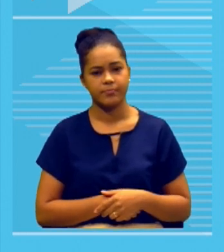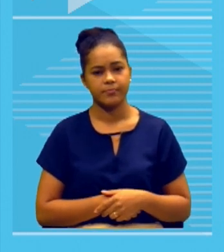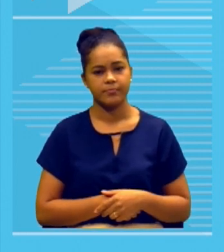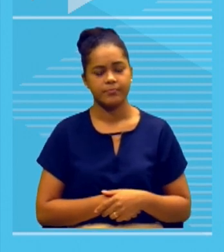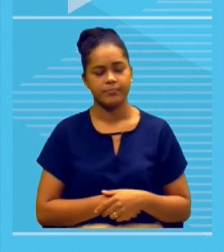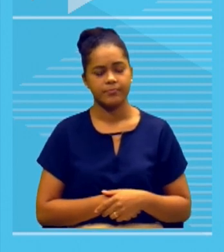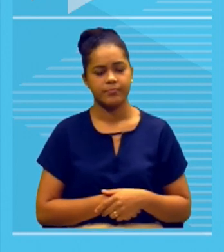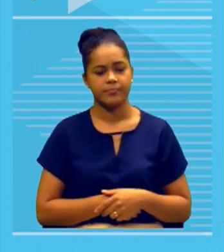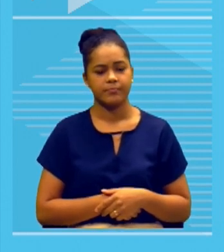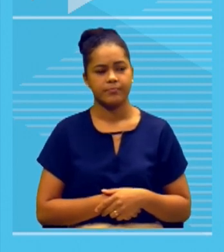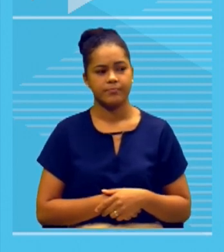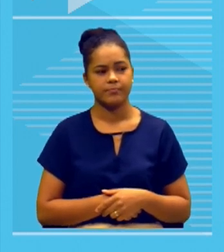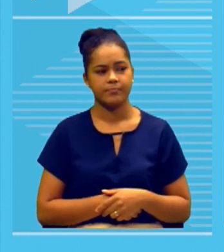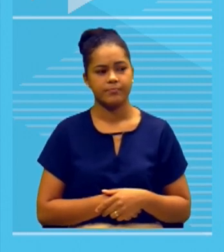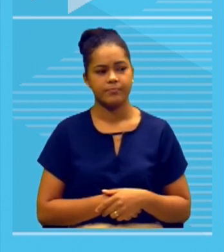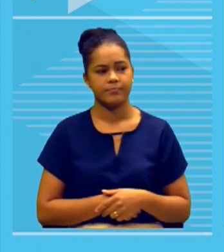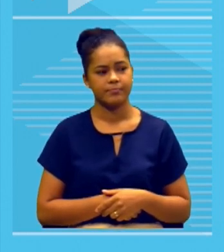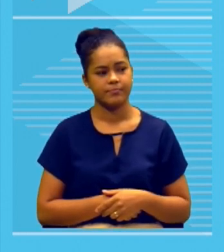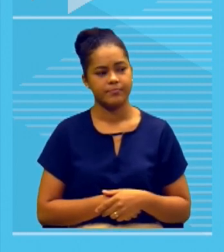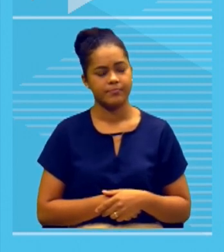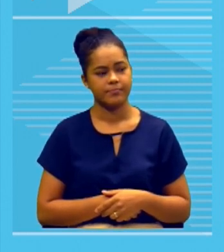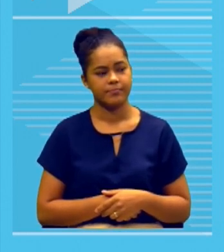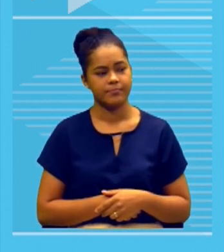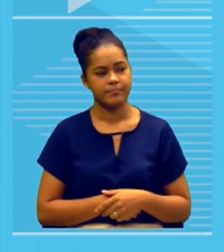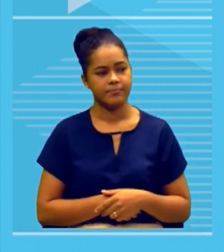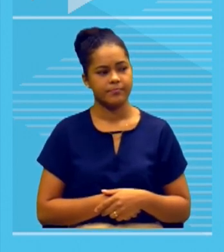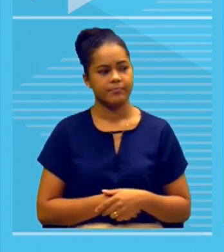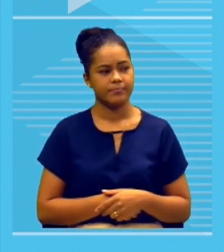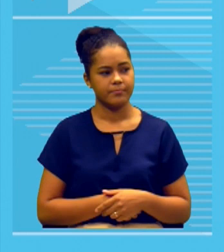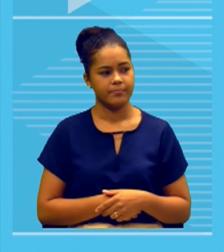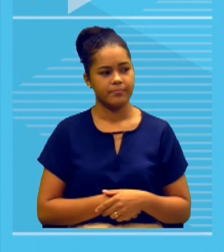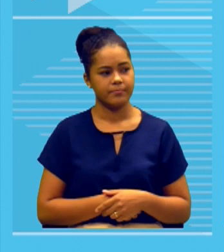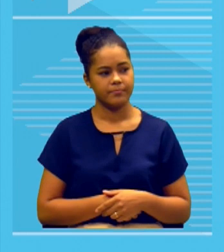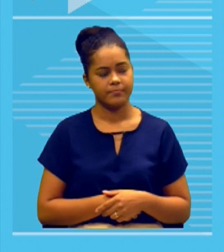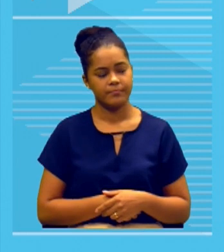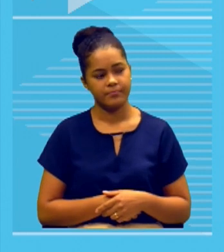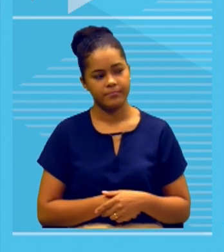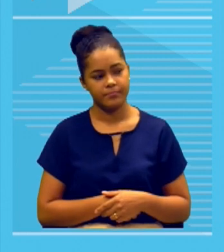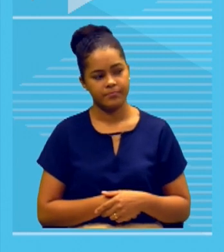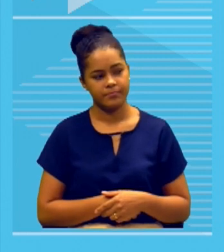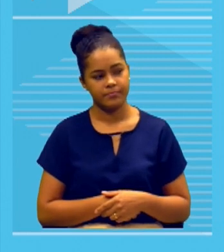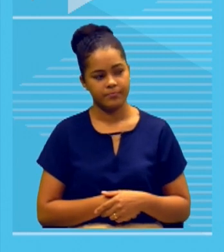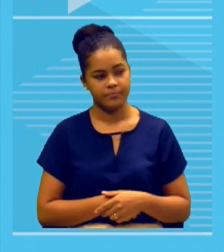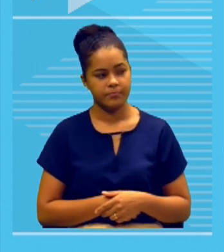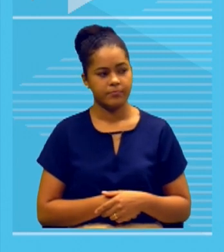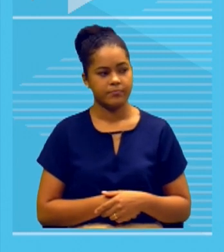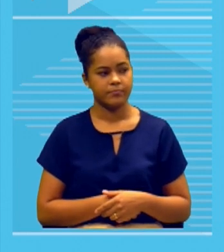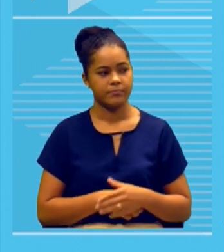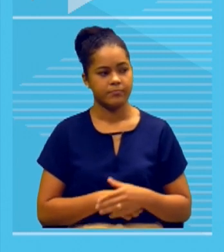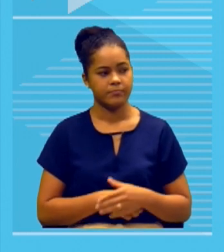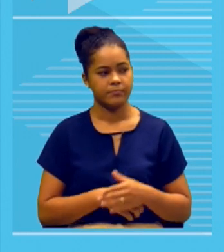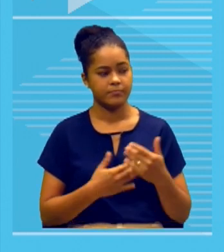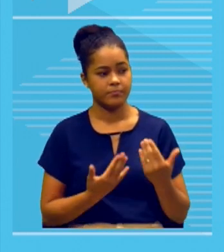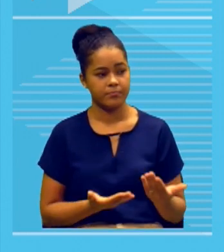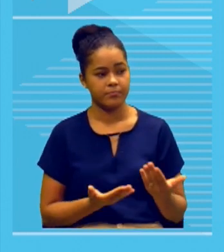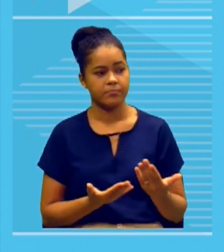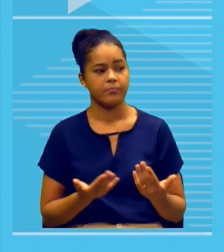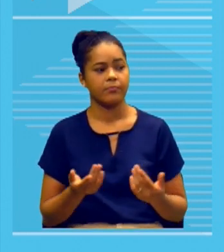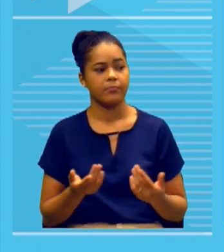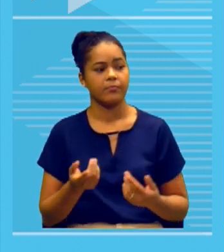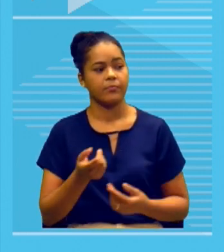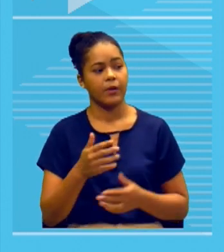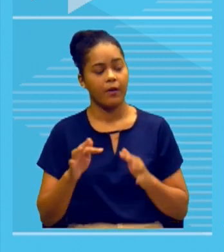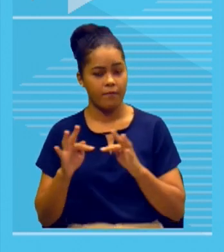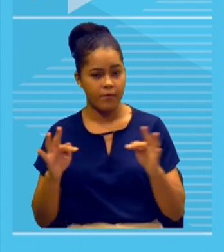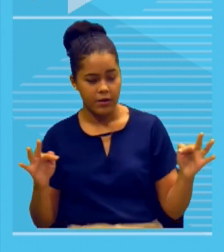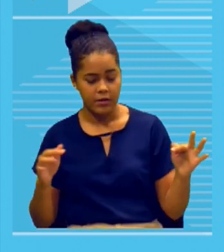eu não fiquei se se preocupar o primeiro se é uma conjunção condicional